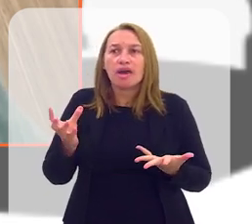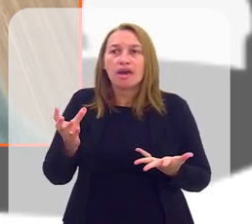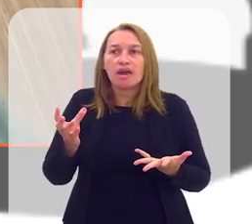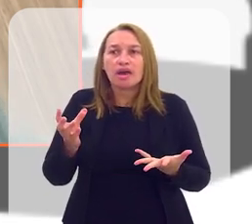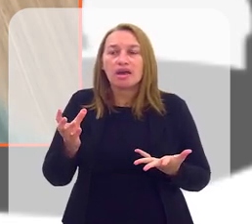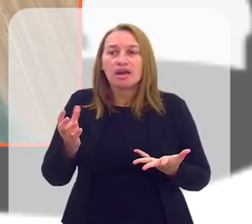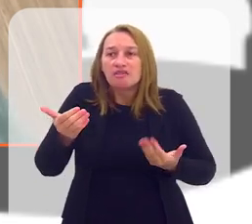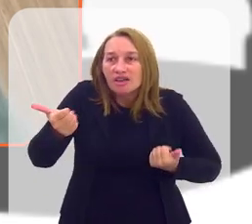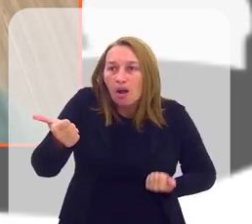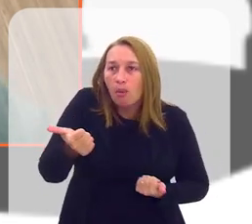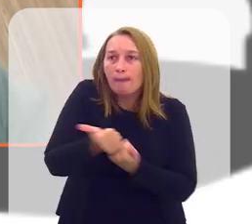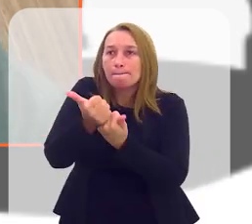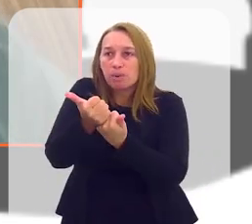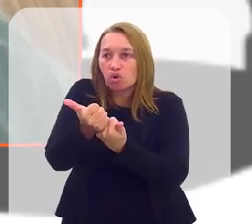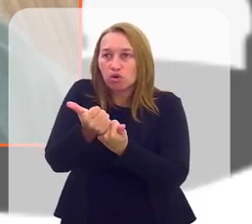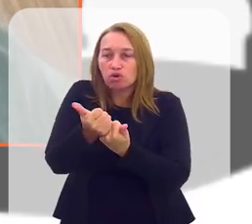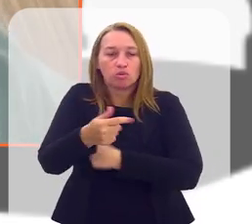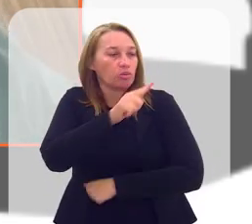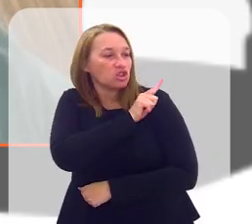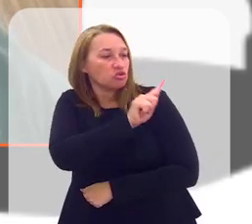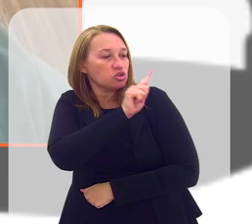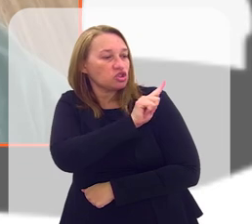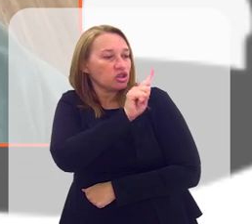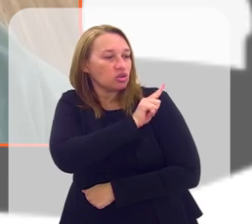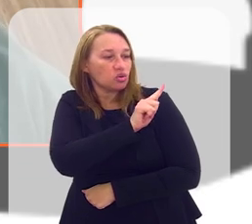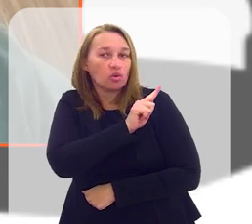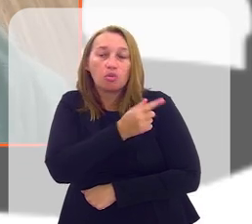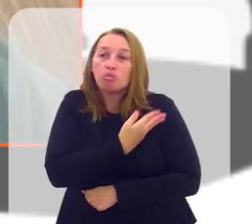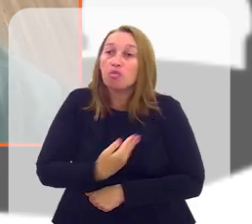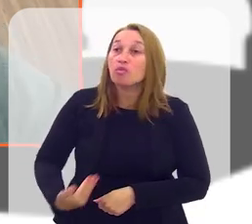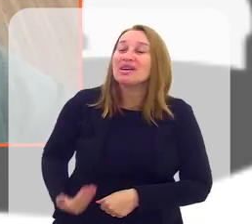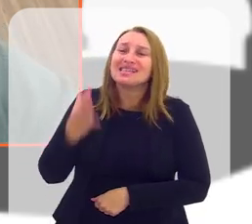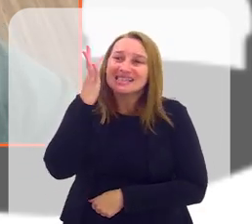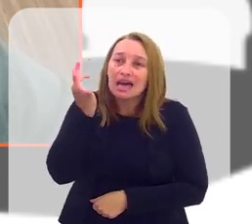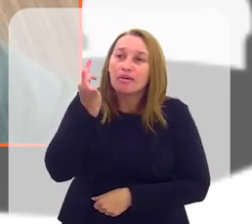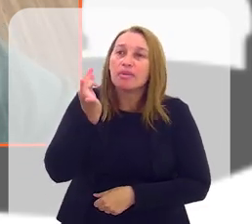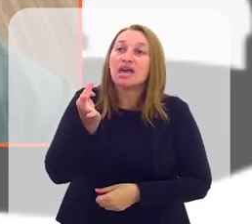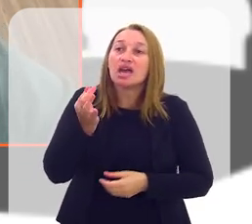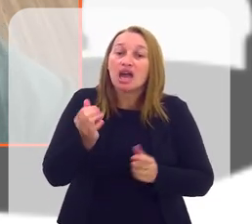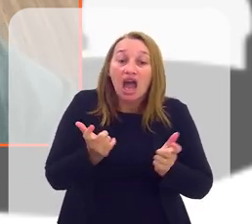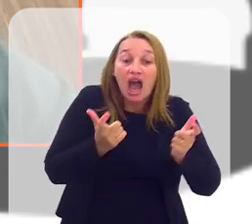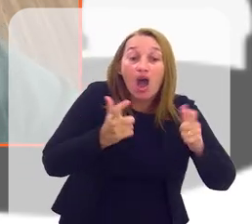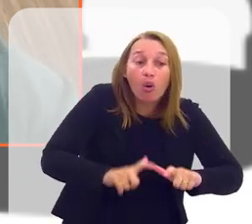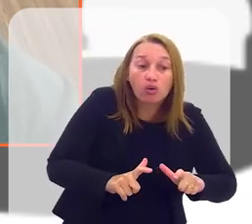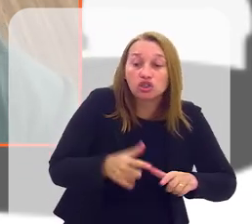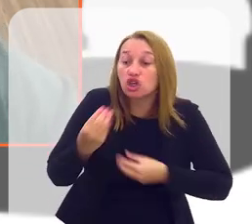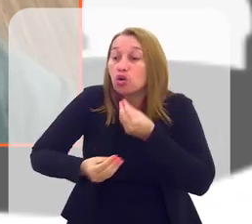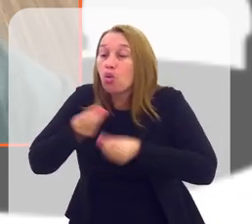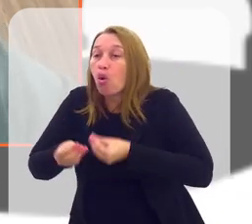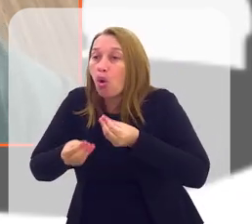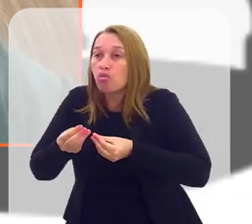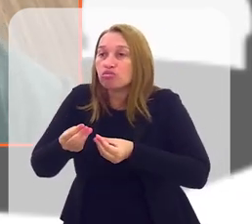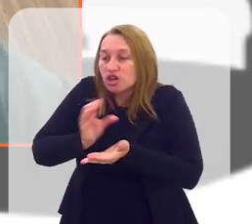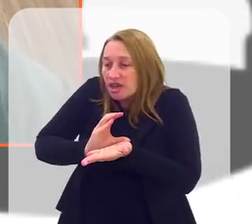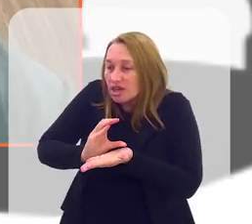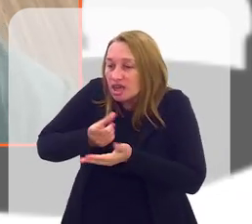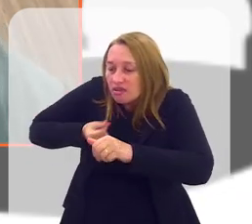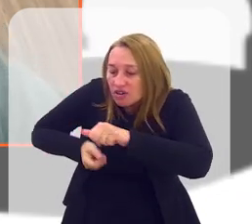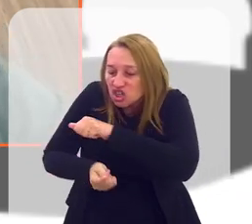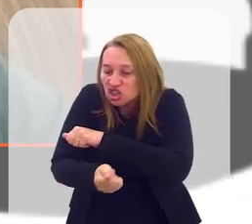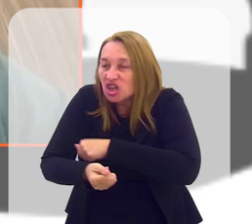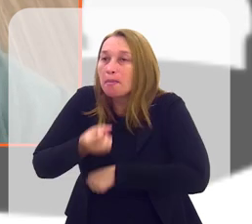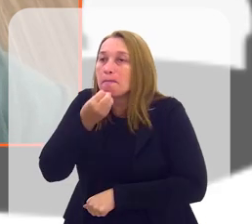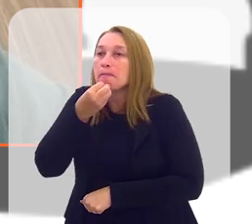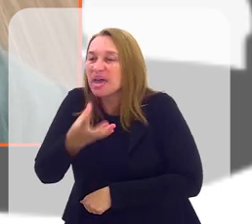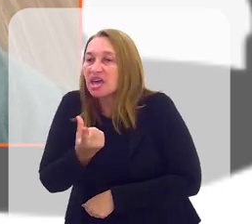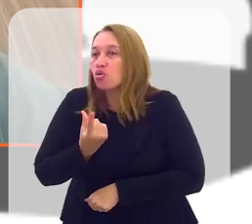vai dar substrato para o administrador público saber onde e como realizar, investir